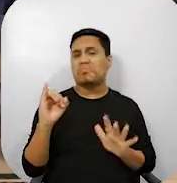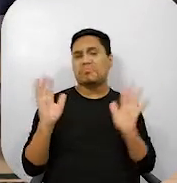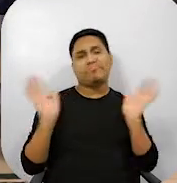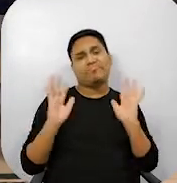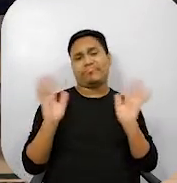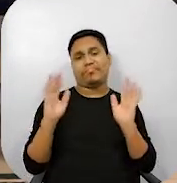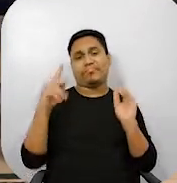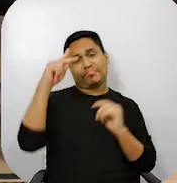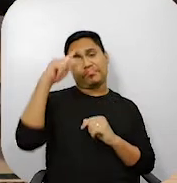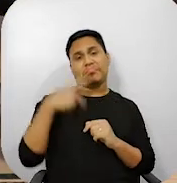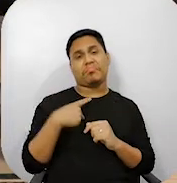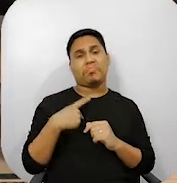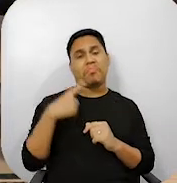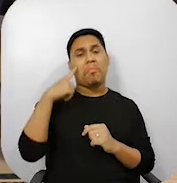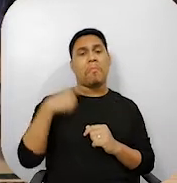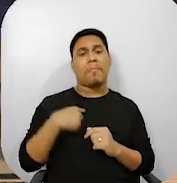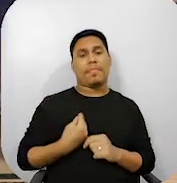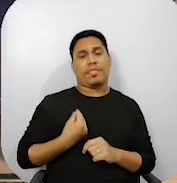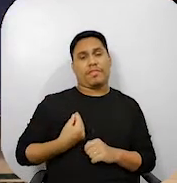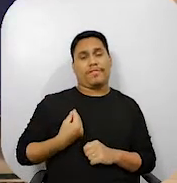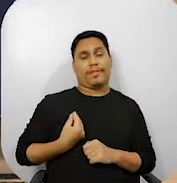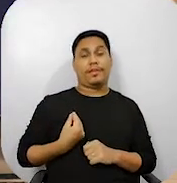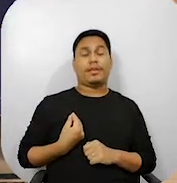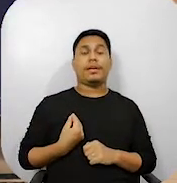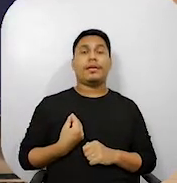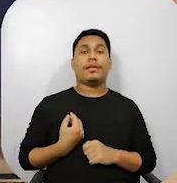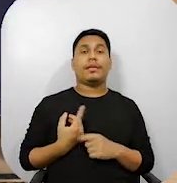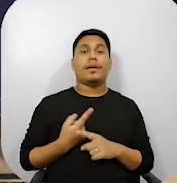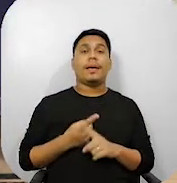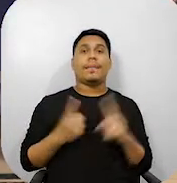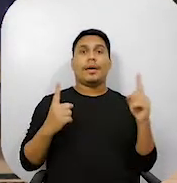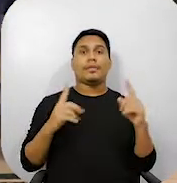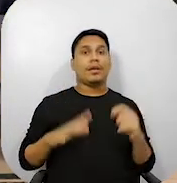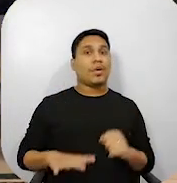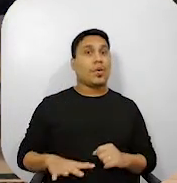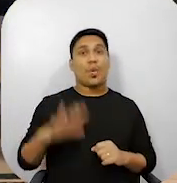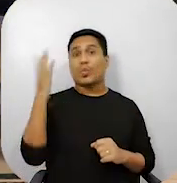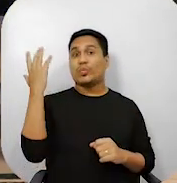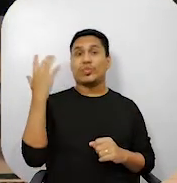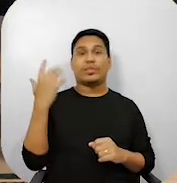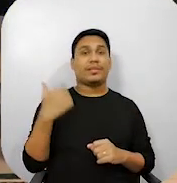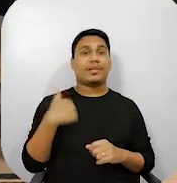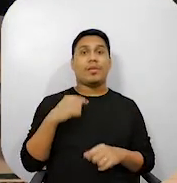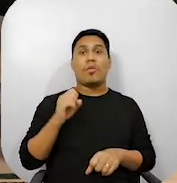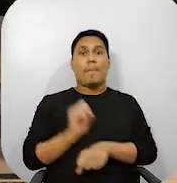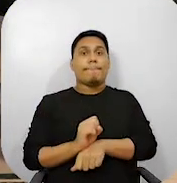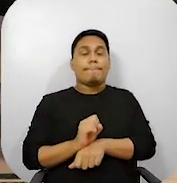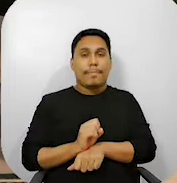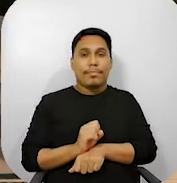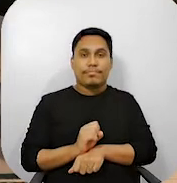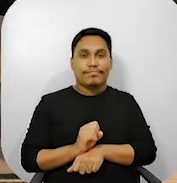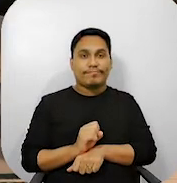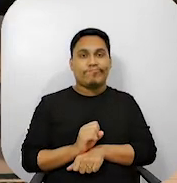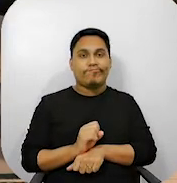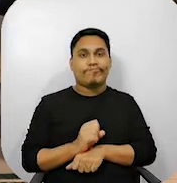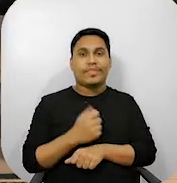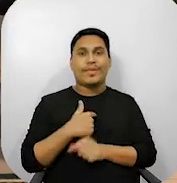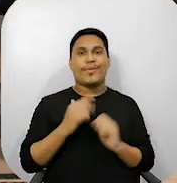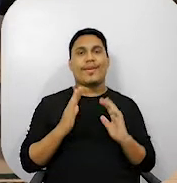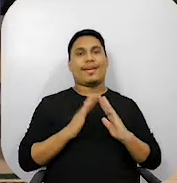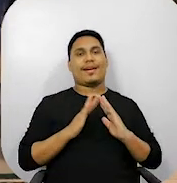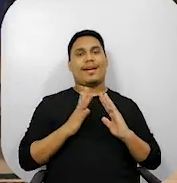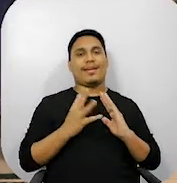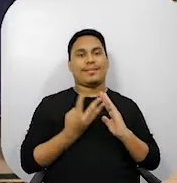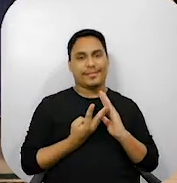caminho tá entendendo e de repente eu tive de parar e ficar em